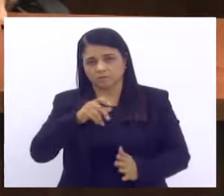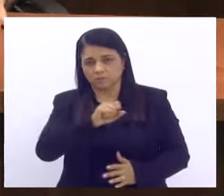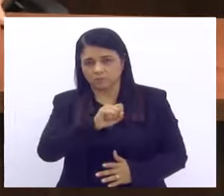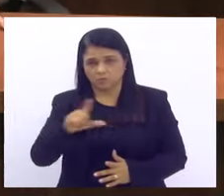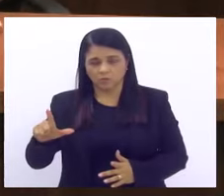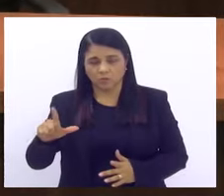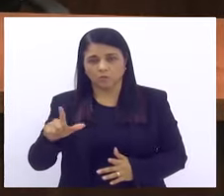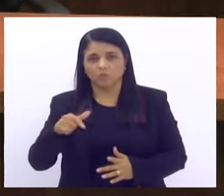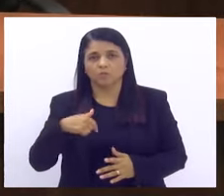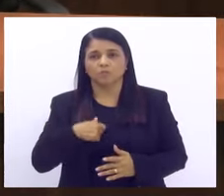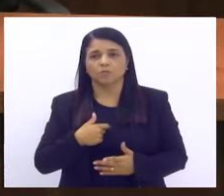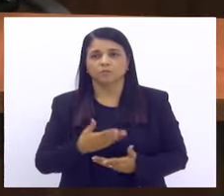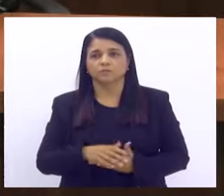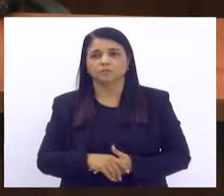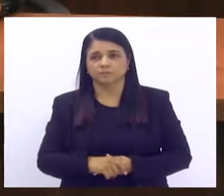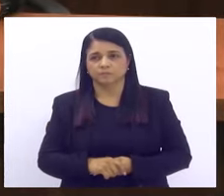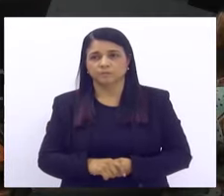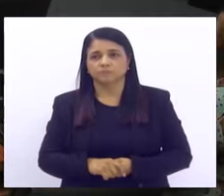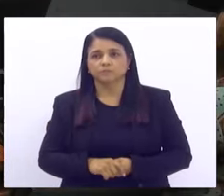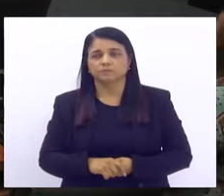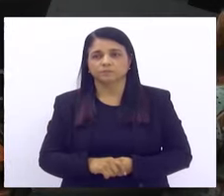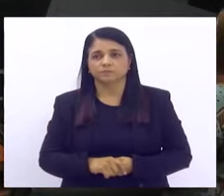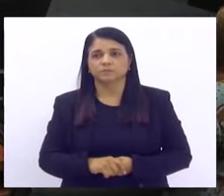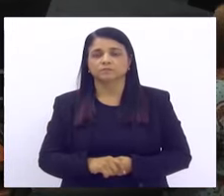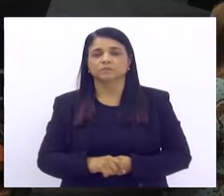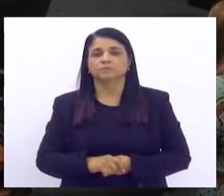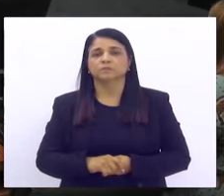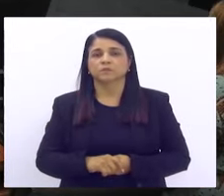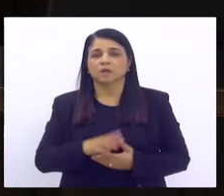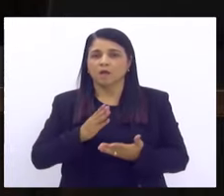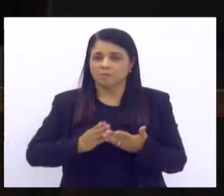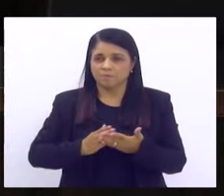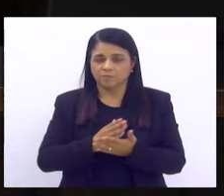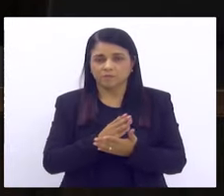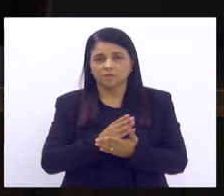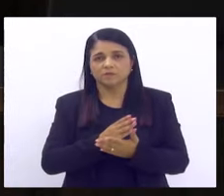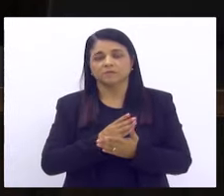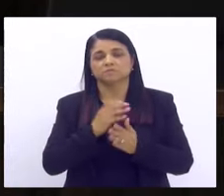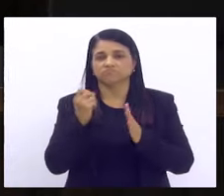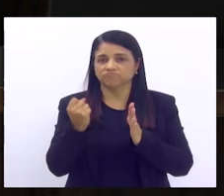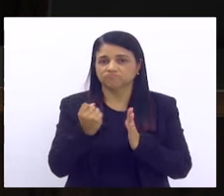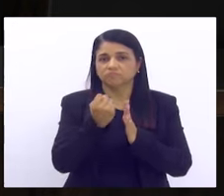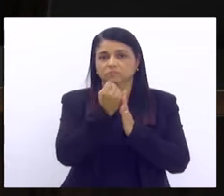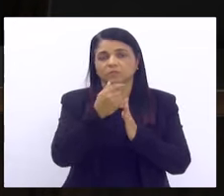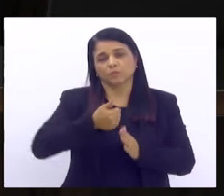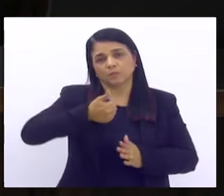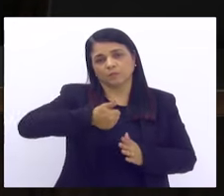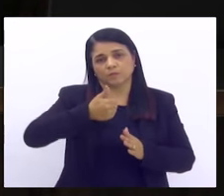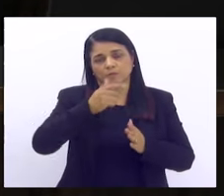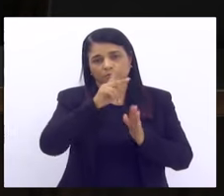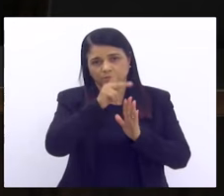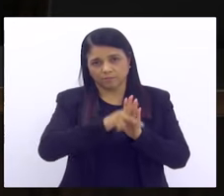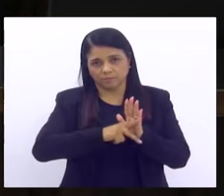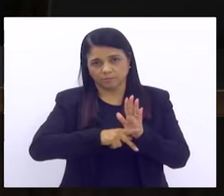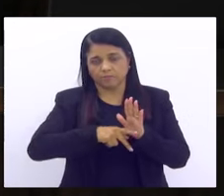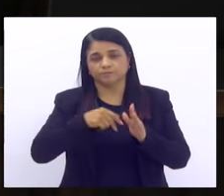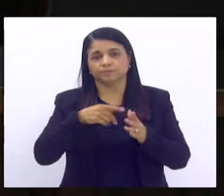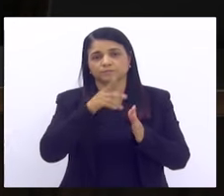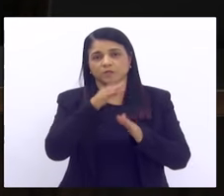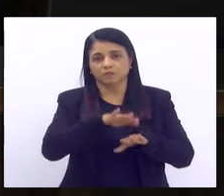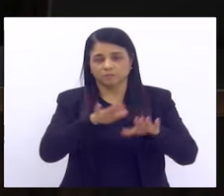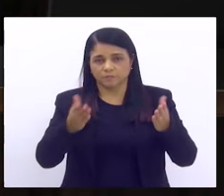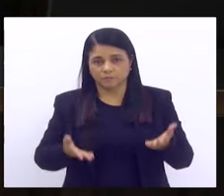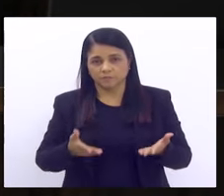destaque. Aprovado, salvo o destaque. Aprovada, salvo o destaque do primeiro projeto. Há sobre a mesa